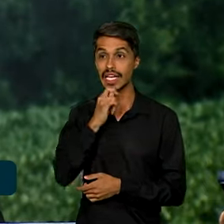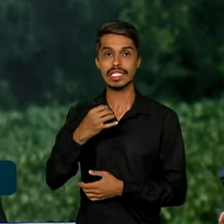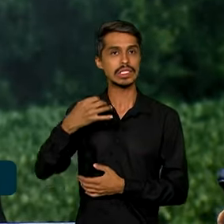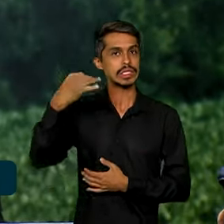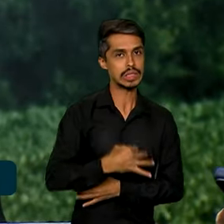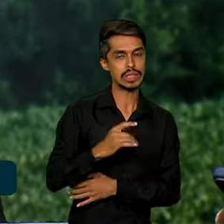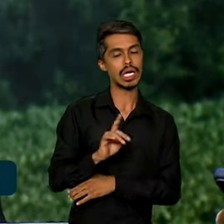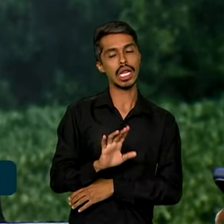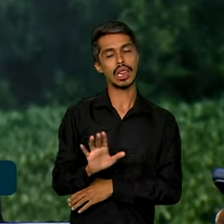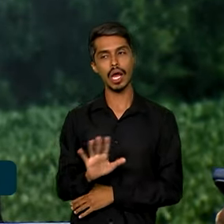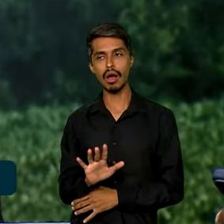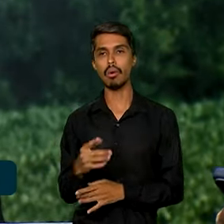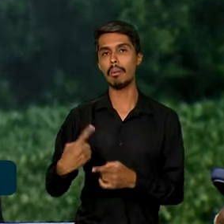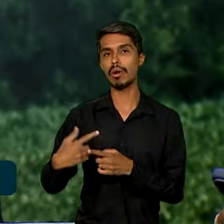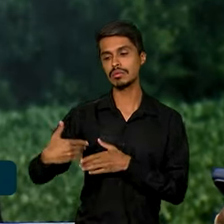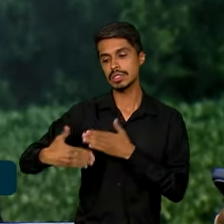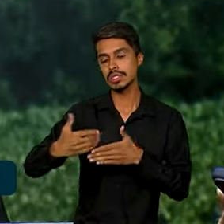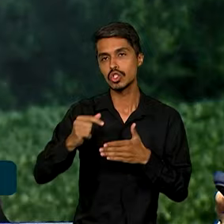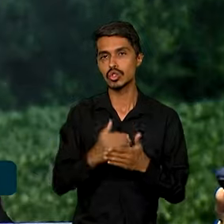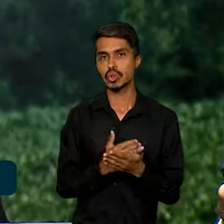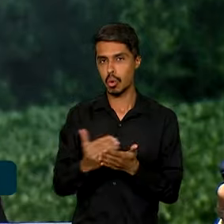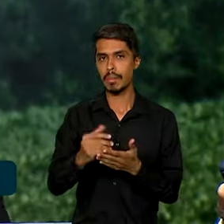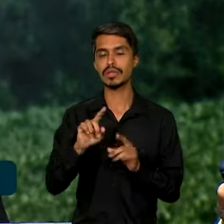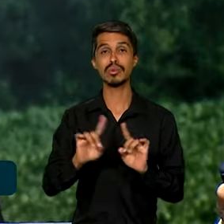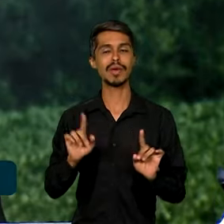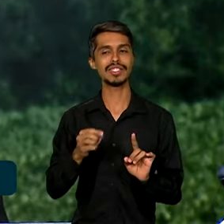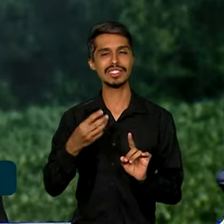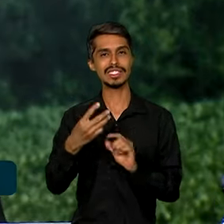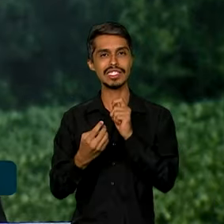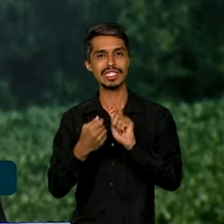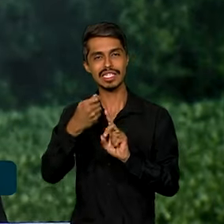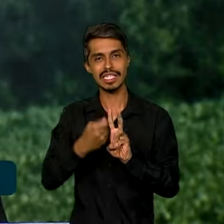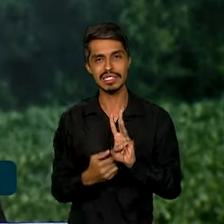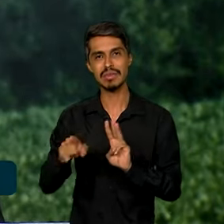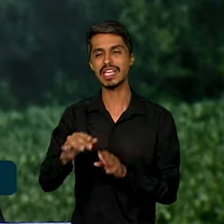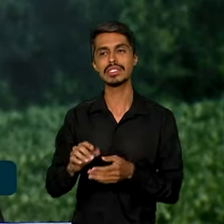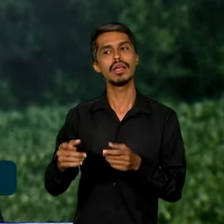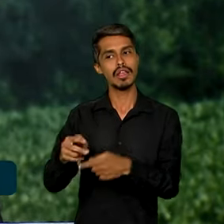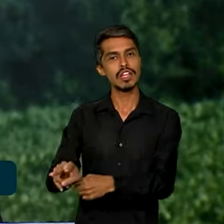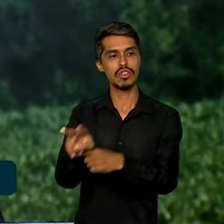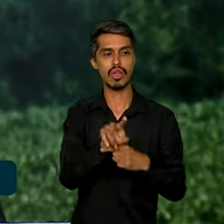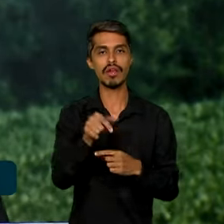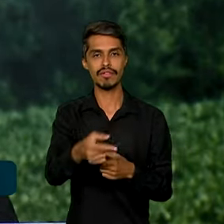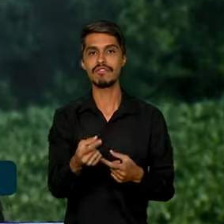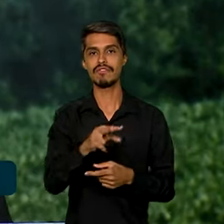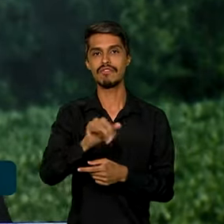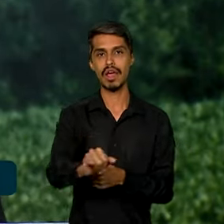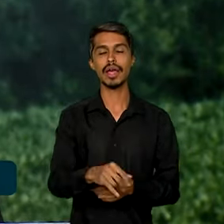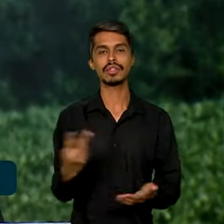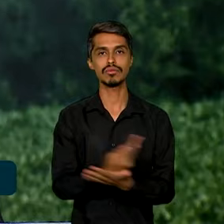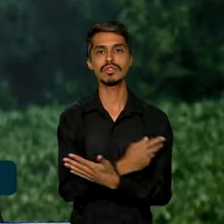plenitude naquela programação do primeiro trimestre, mas eles vão também, alguns devem fazer uma devolução de recursos, de maneira que nós vamos